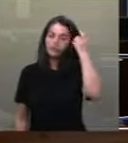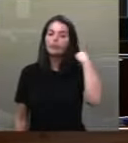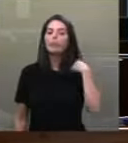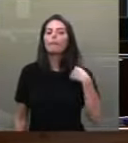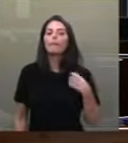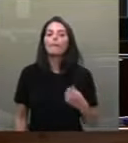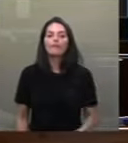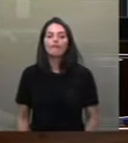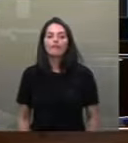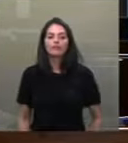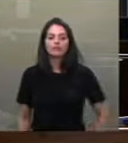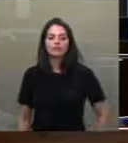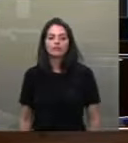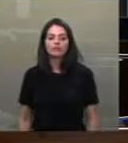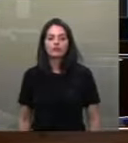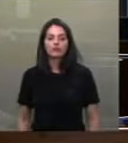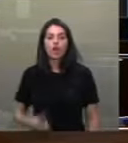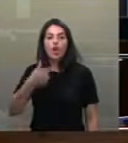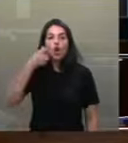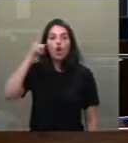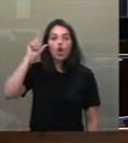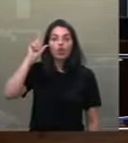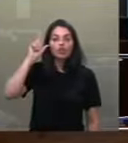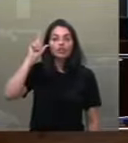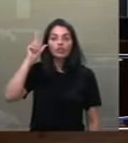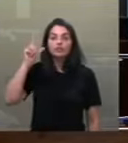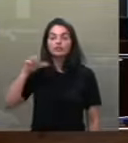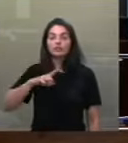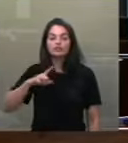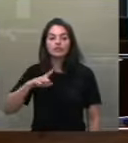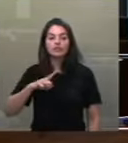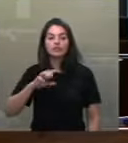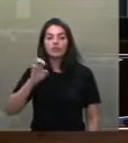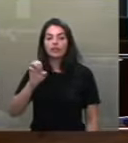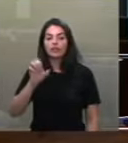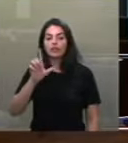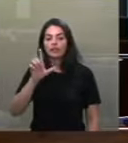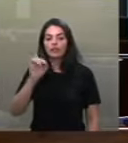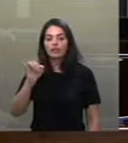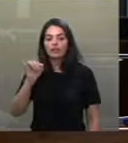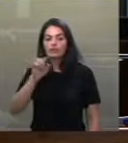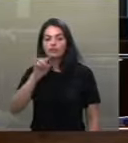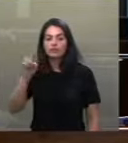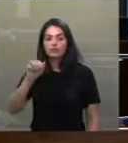do Bloomberg de ontem, se não me engano, onde a senadora Elizabeth Warren